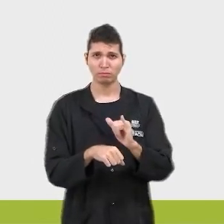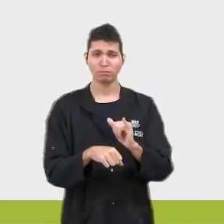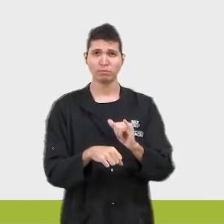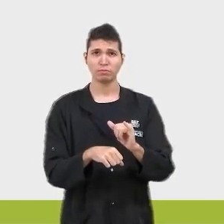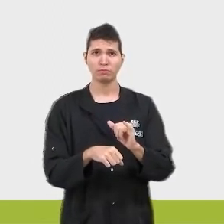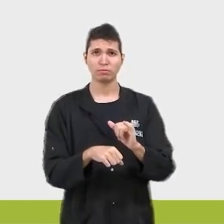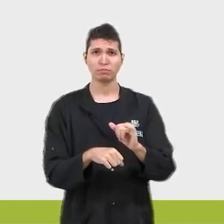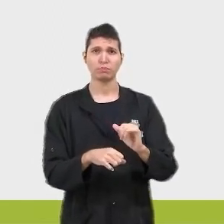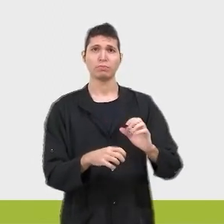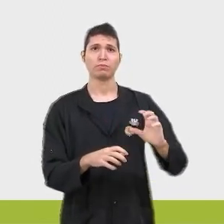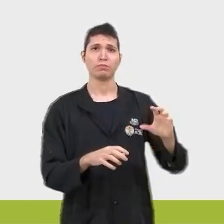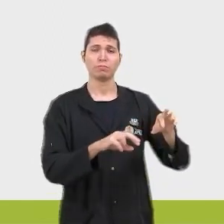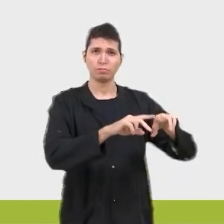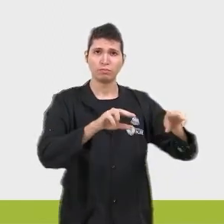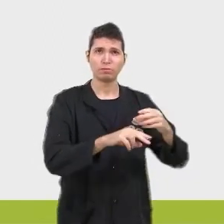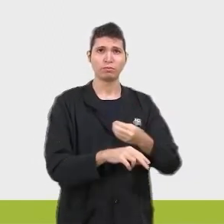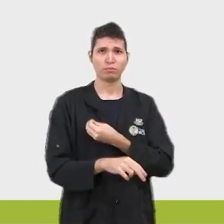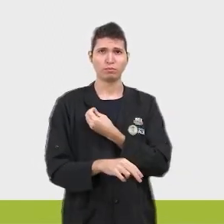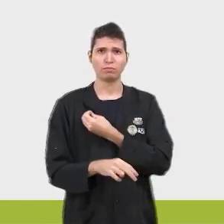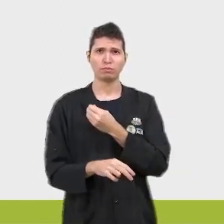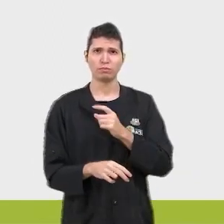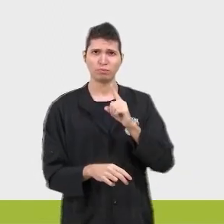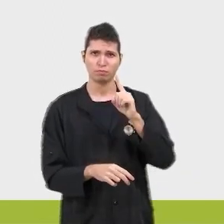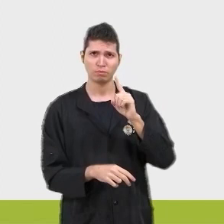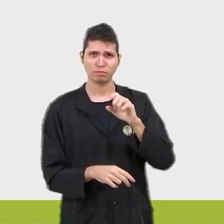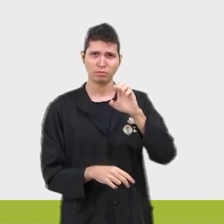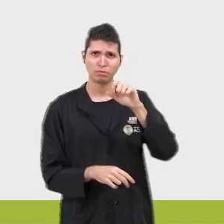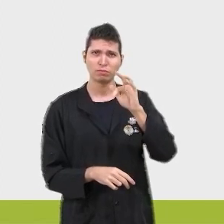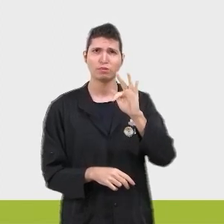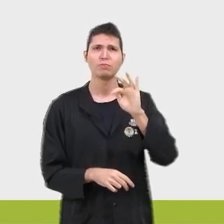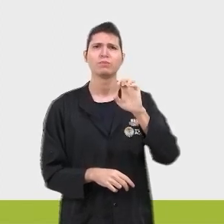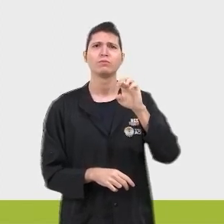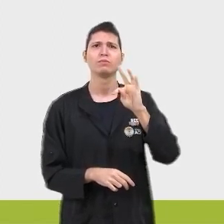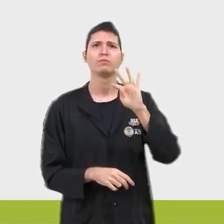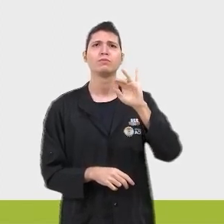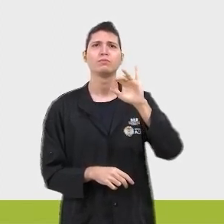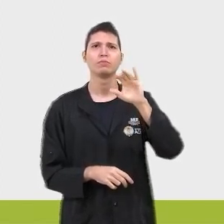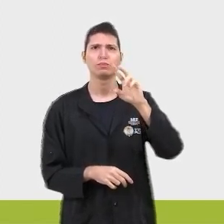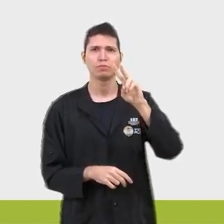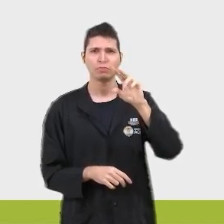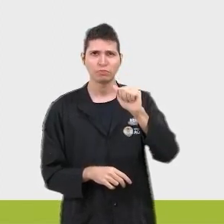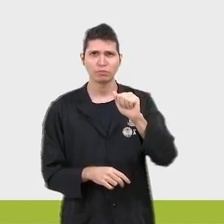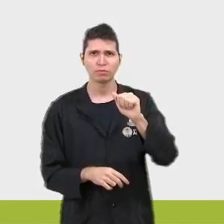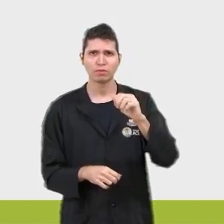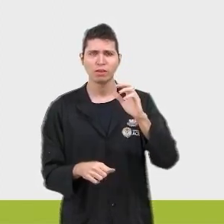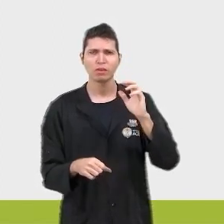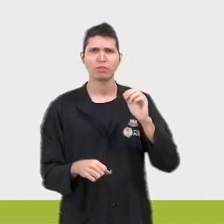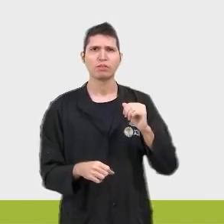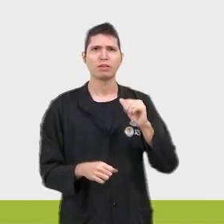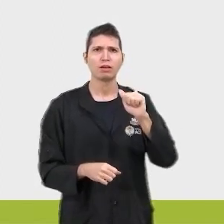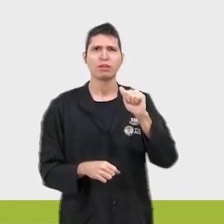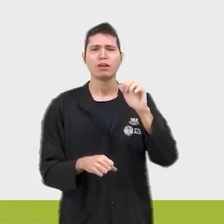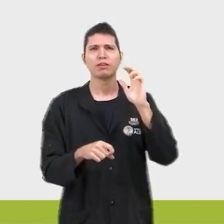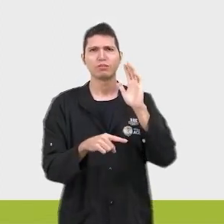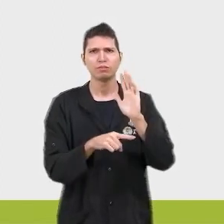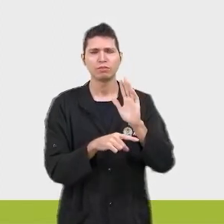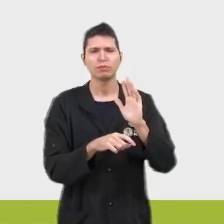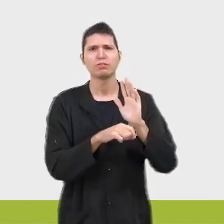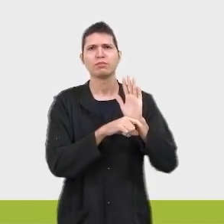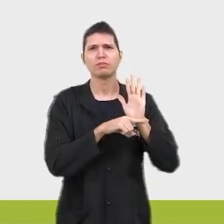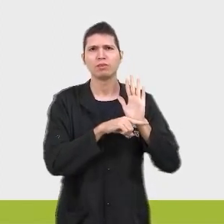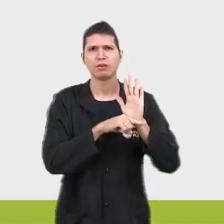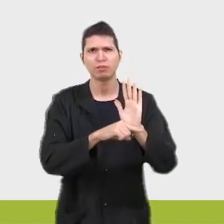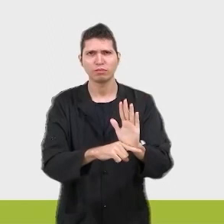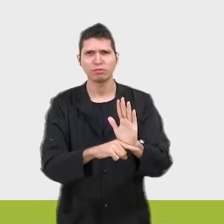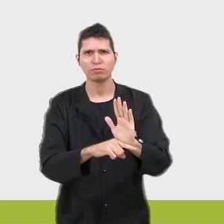efetiva porque propicia o fluxo gênico, recuperação da biodiversidade, propicia